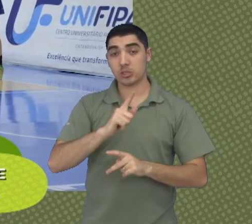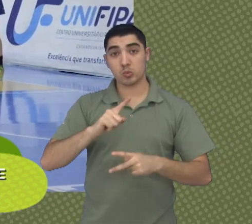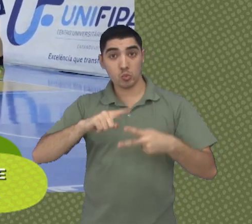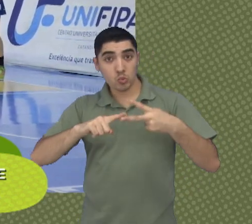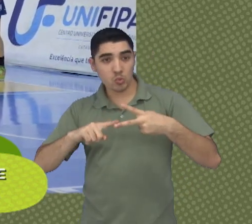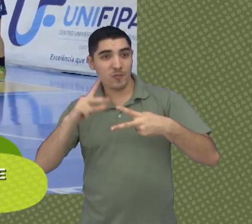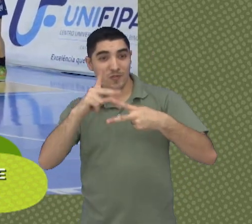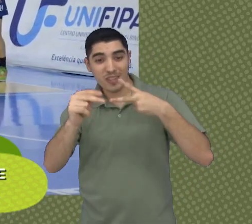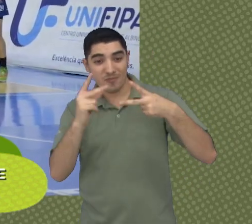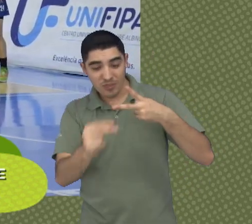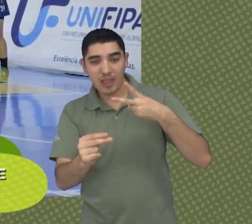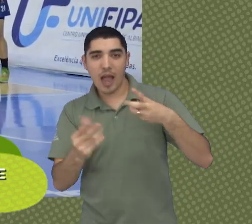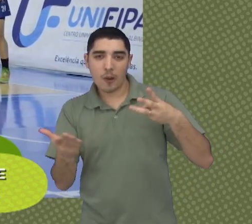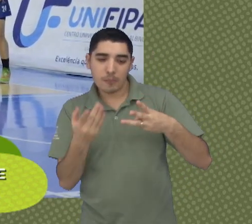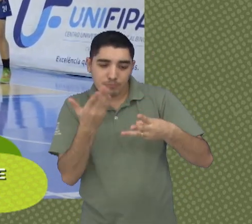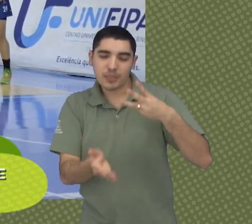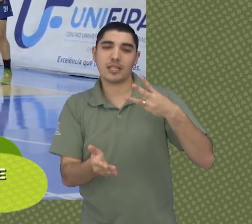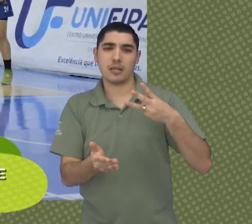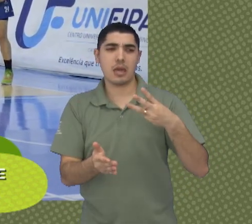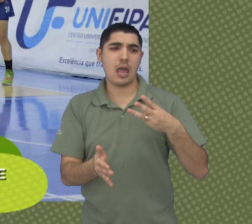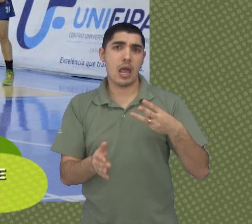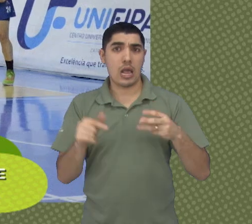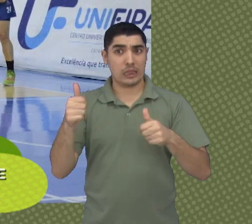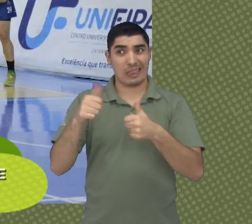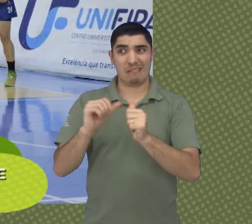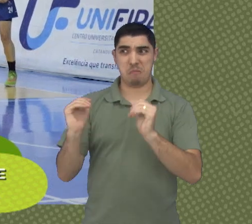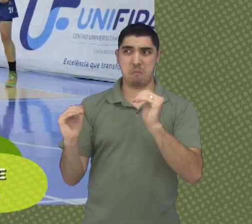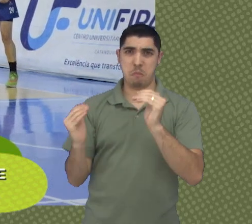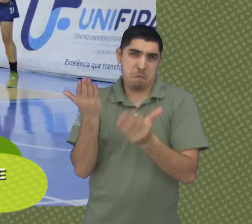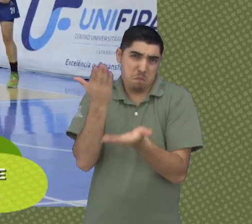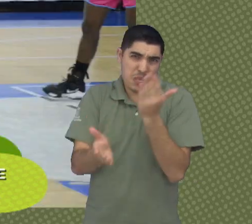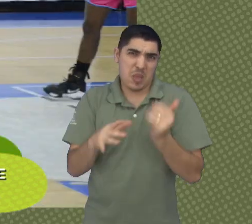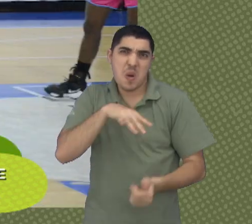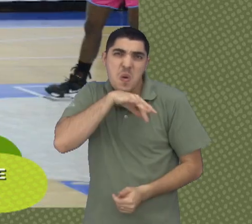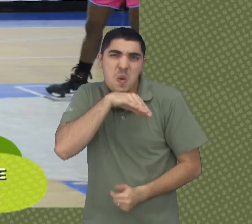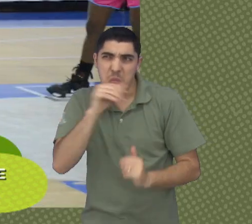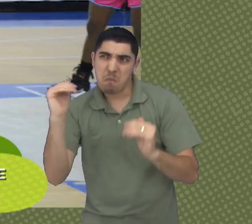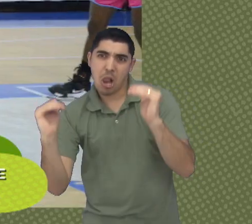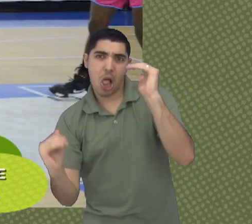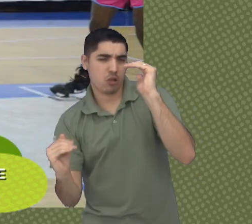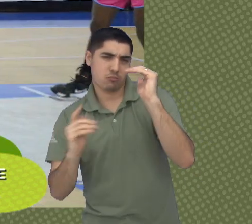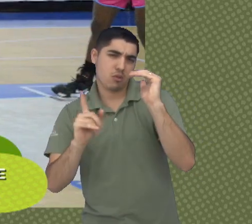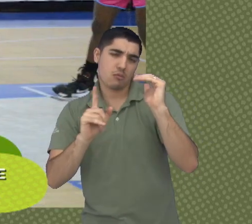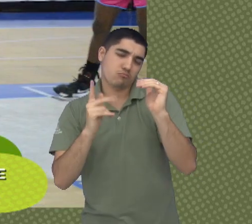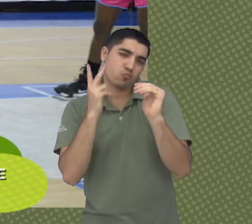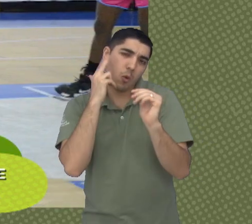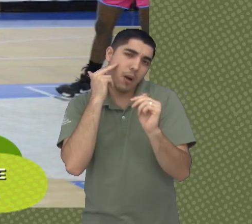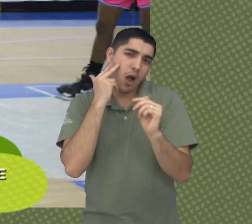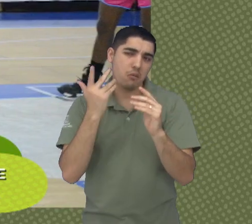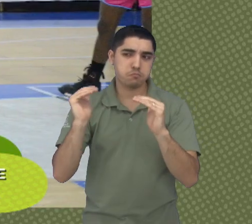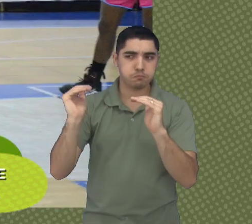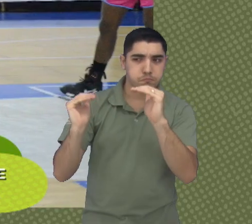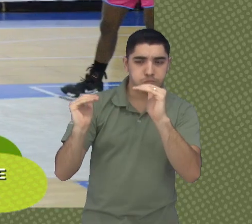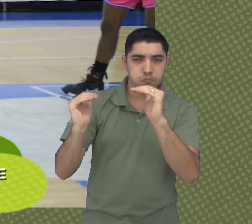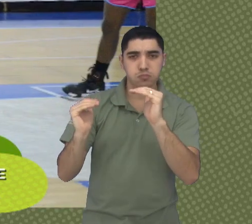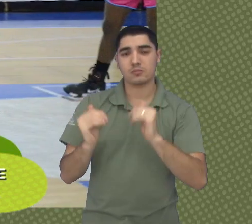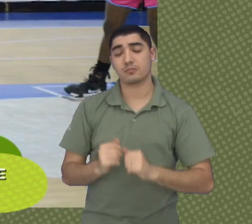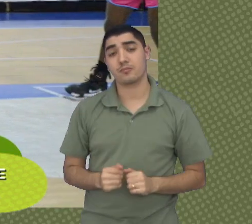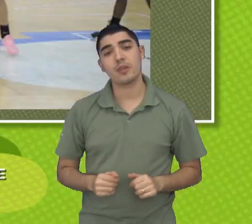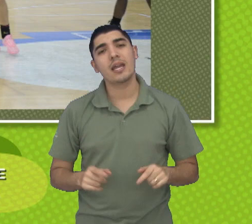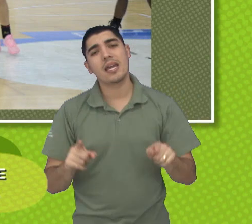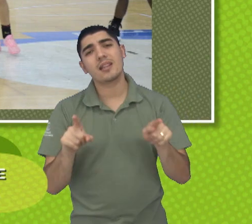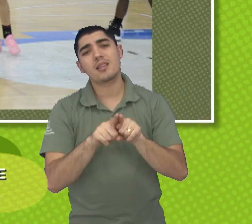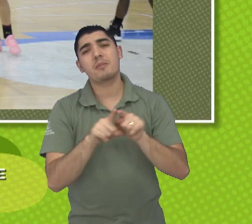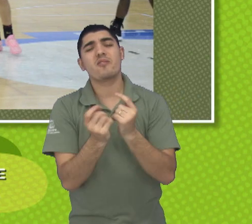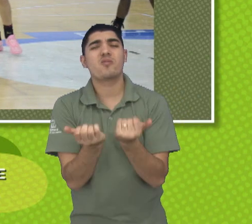sua primeira derrota. Não foi por um placar tão discrepante, né? Mas é uma derrota ainda assim, né? Sim, com certeza. E foi fora de casa também,